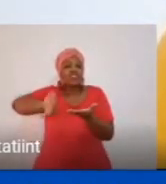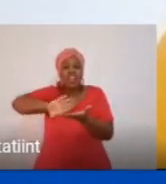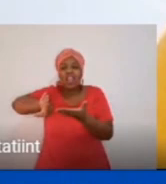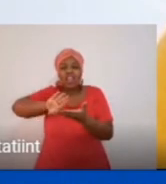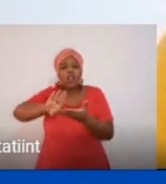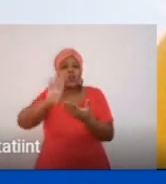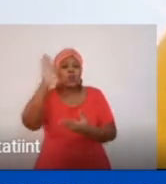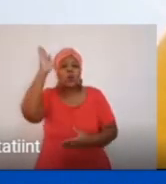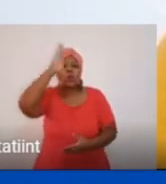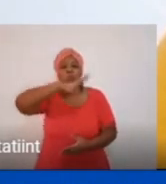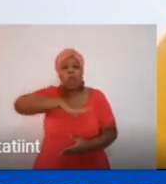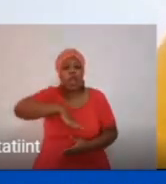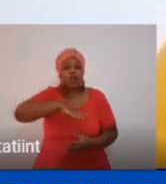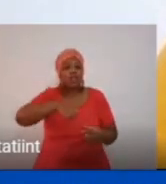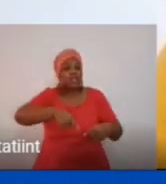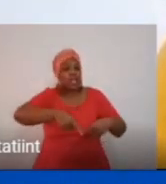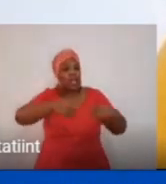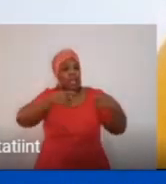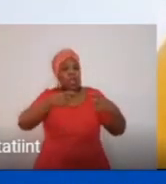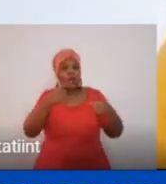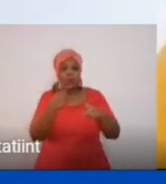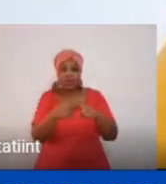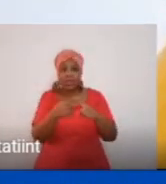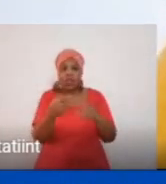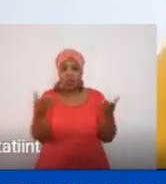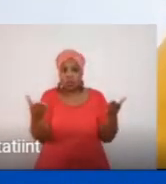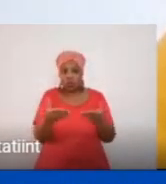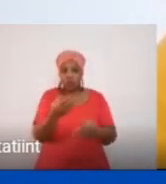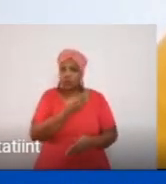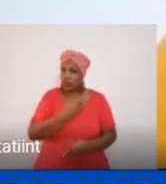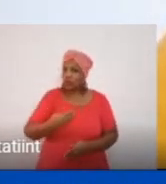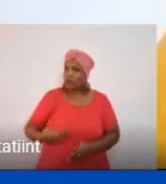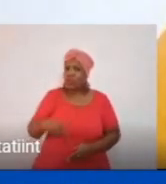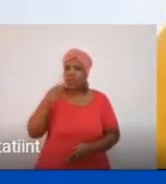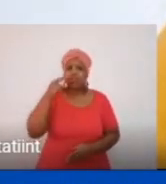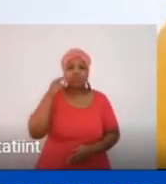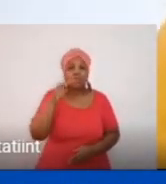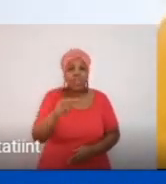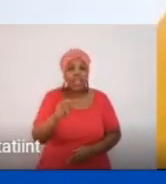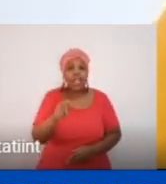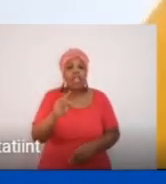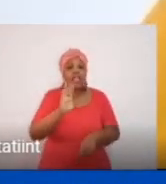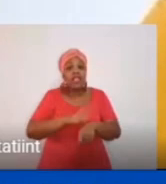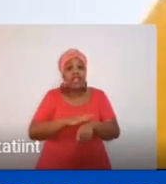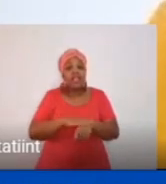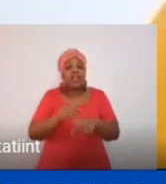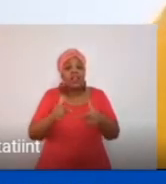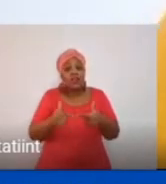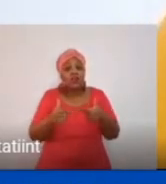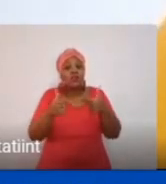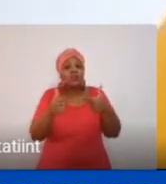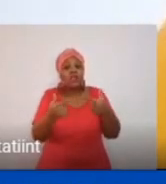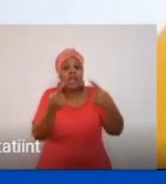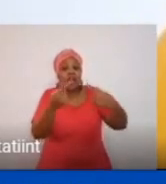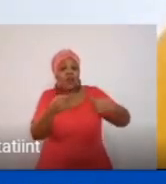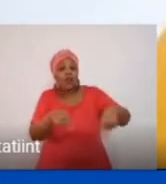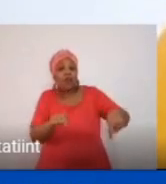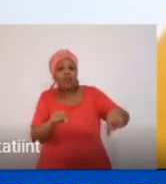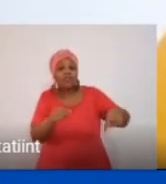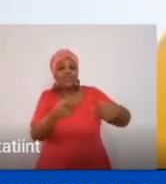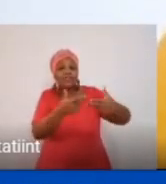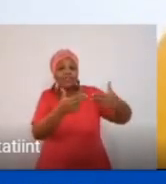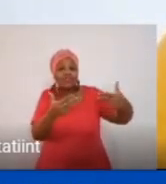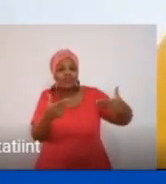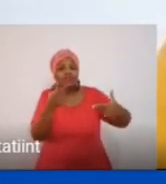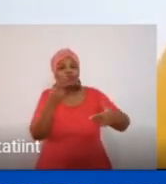porque o Estado reconhece o seu papel e passa a lutar contra o retorno de mecanismos que